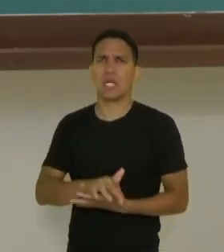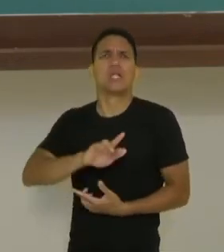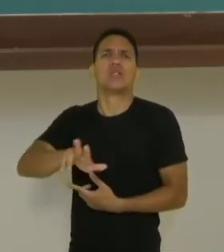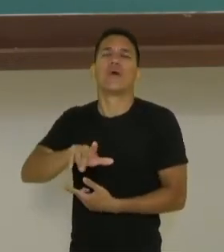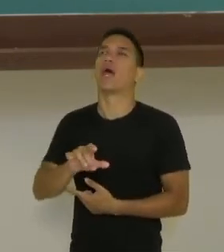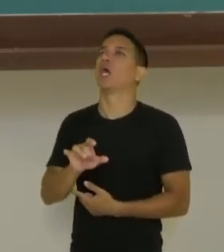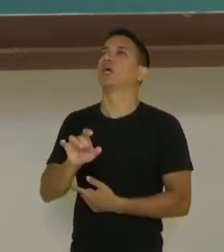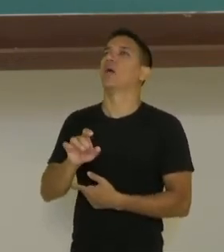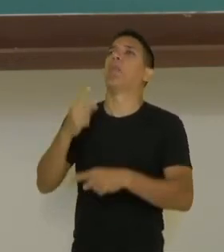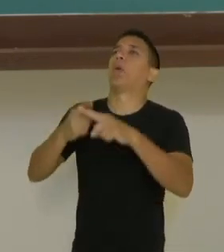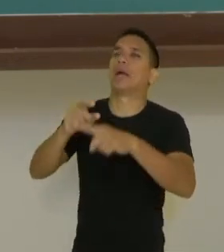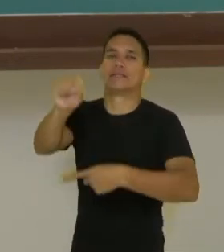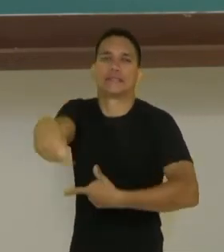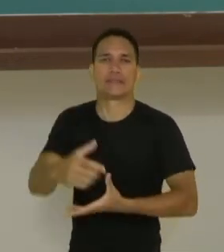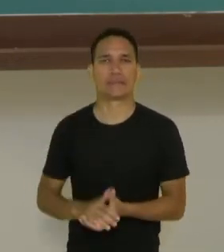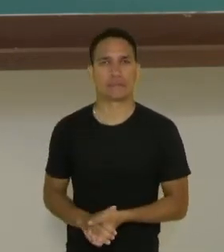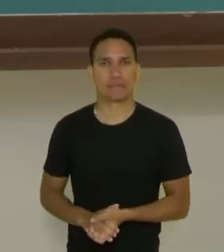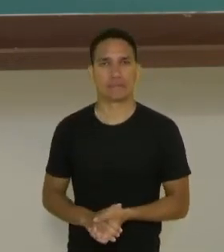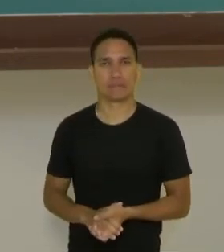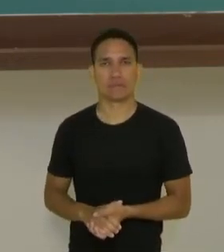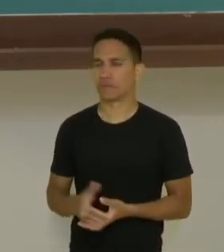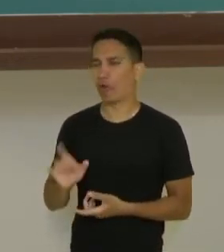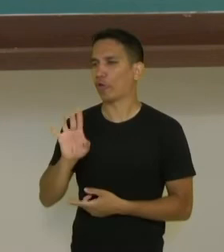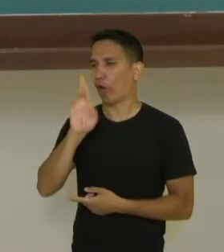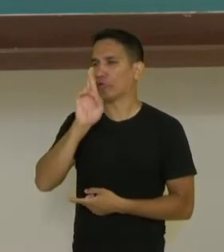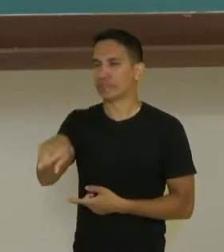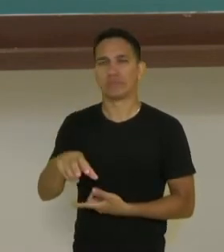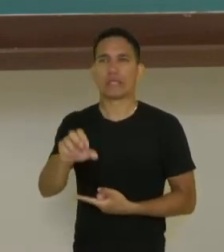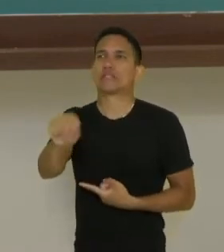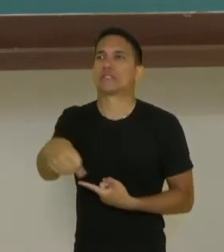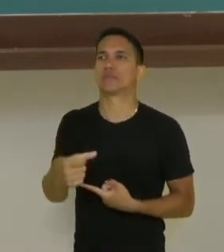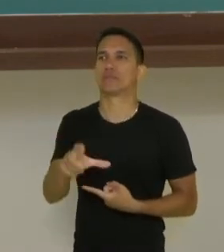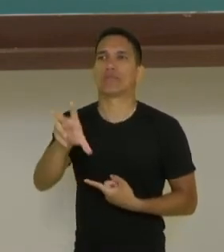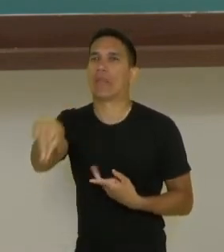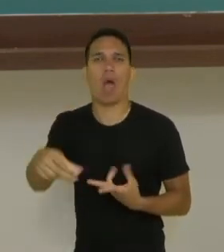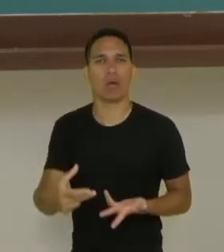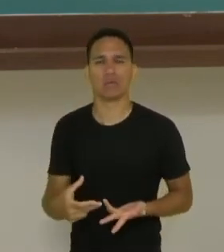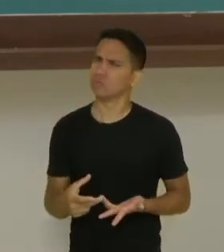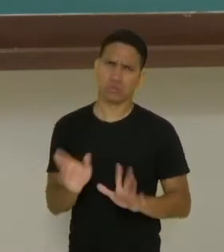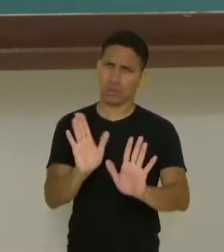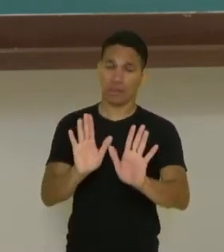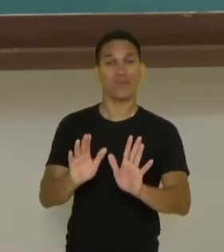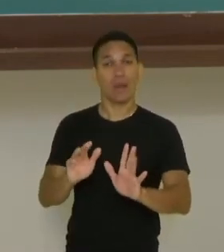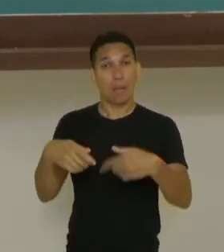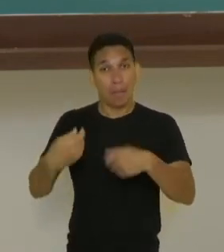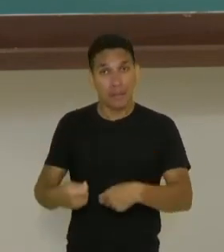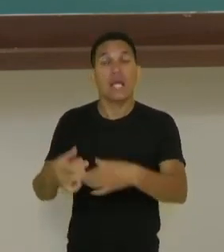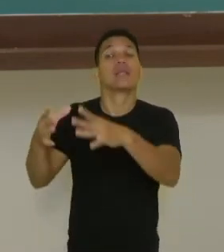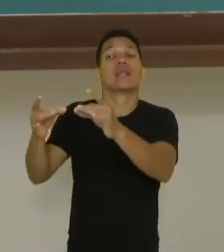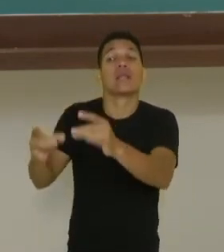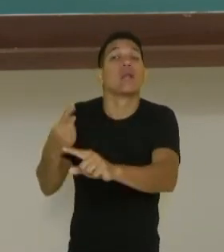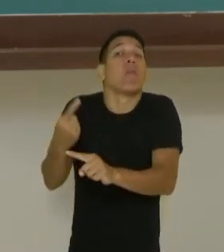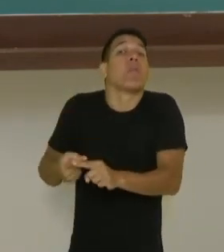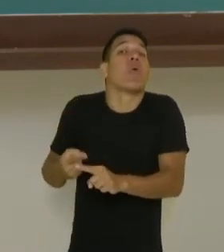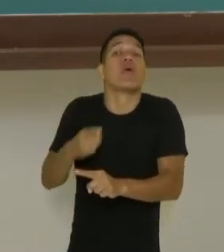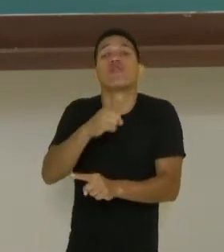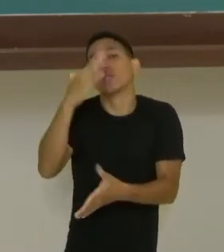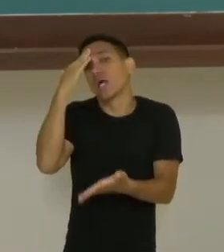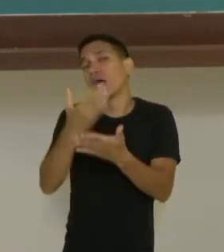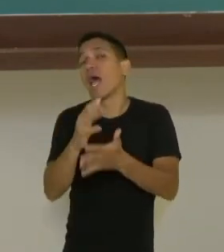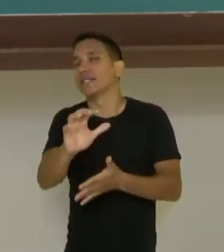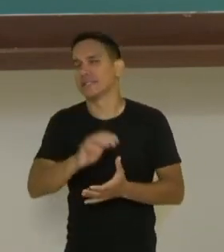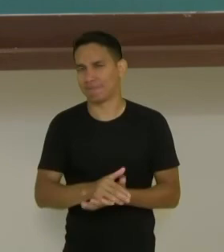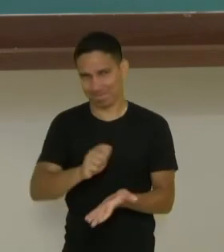lá porque sim, ou só a resposta sim, não. Tem que justificar. tem que escrever o porquê que você chegou a essa